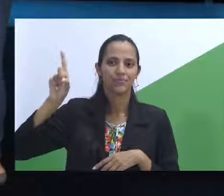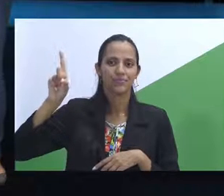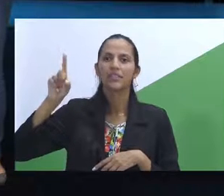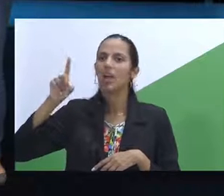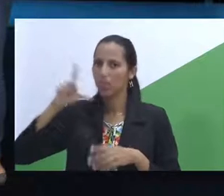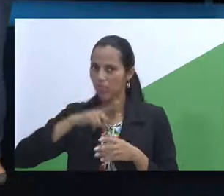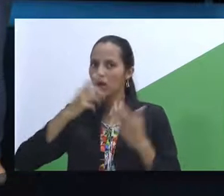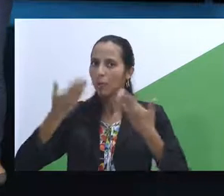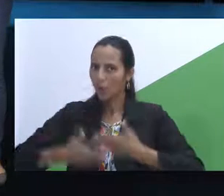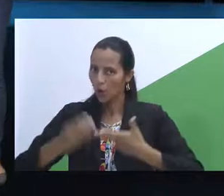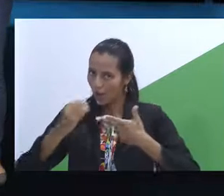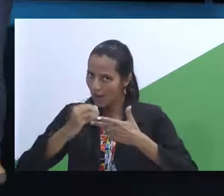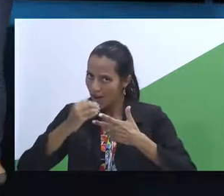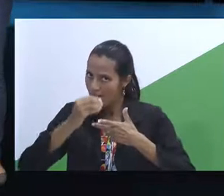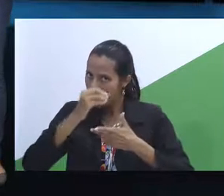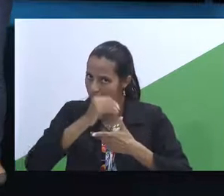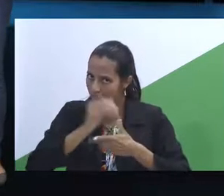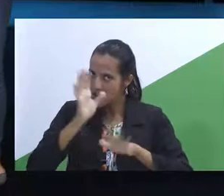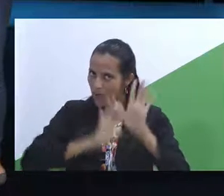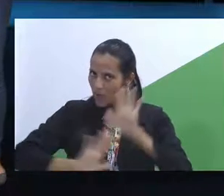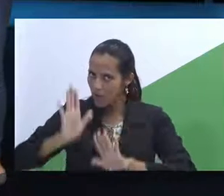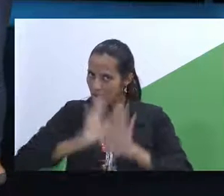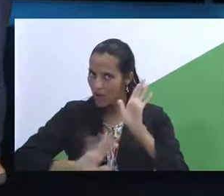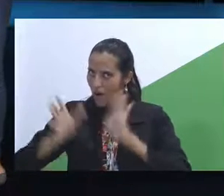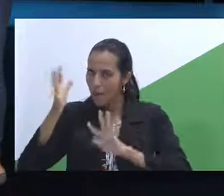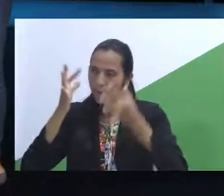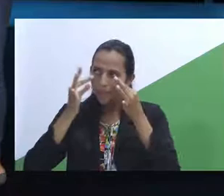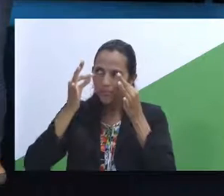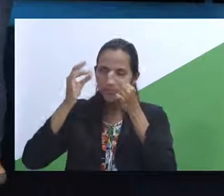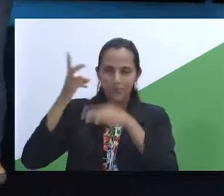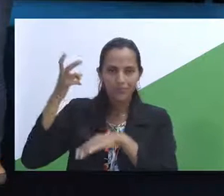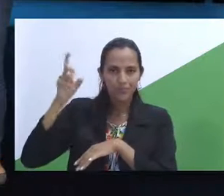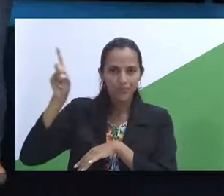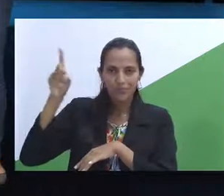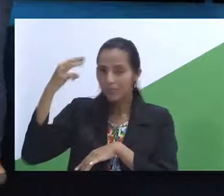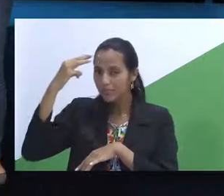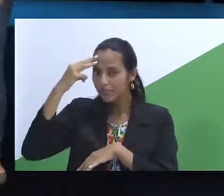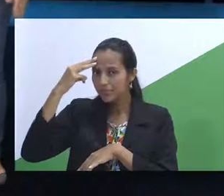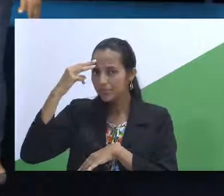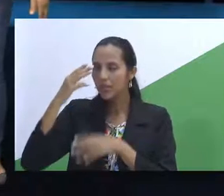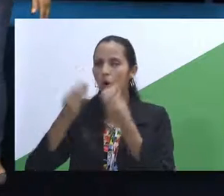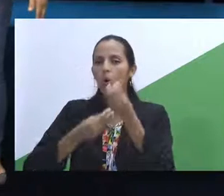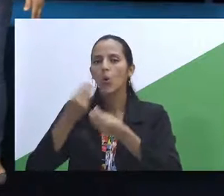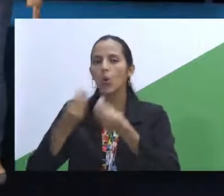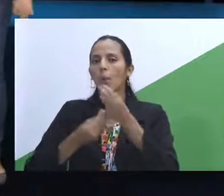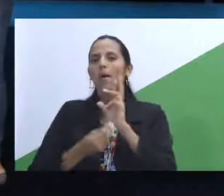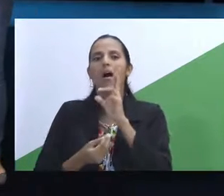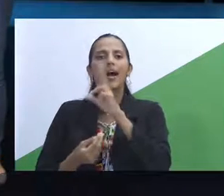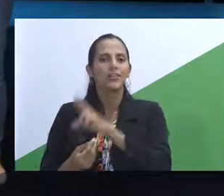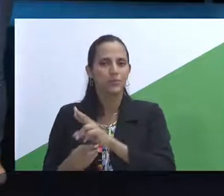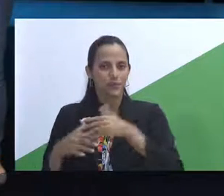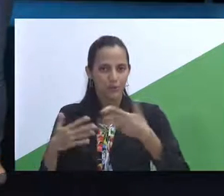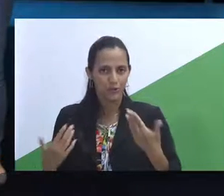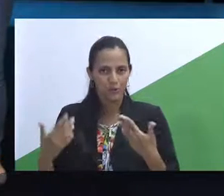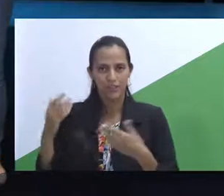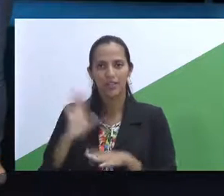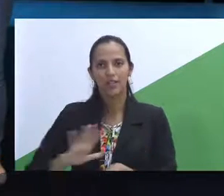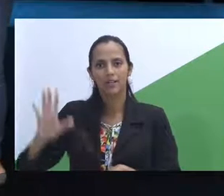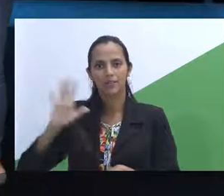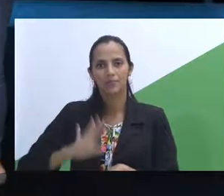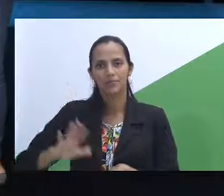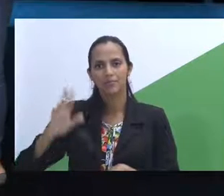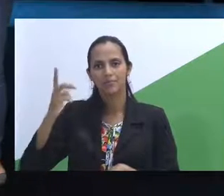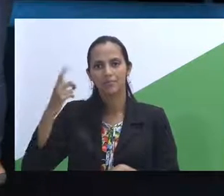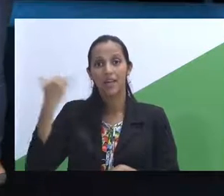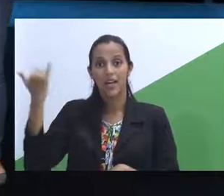Enem, né? Então, na primeira aula, já dei algumas questões para vocês, que inclusive trabalhavam algumas imagens, então, aqui, né? Para que vocês também tenham ciência,